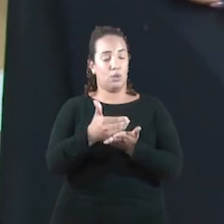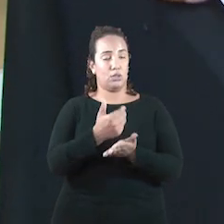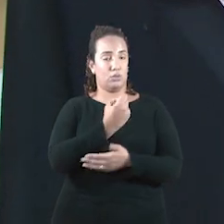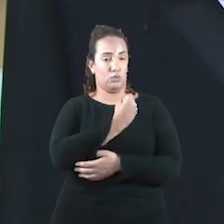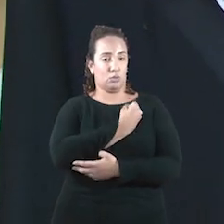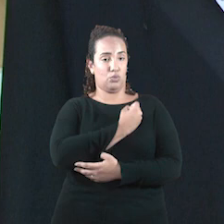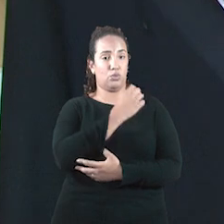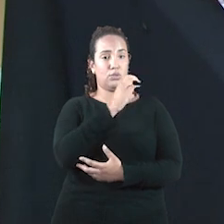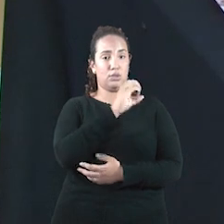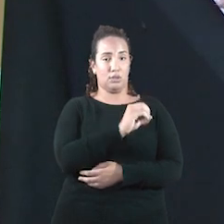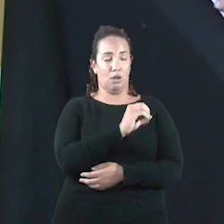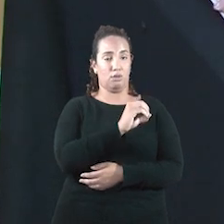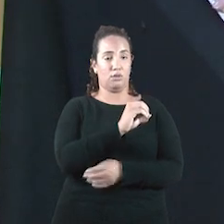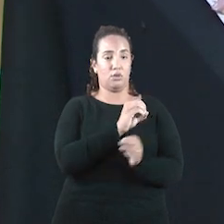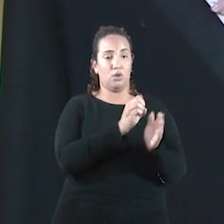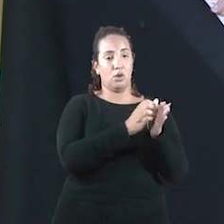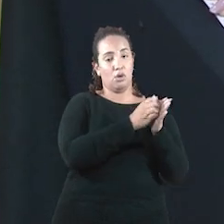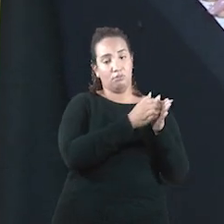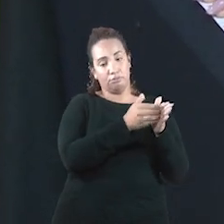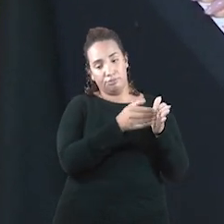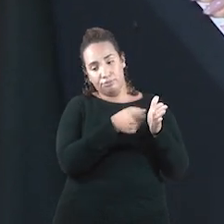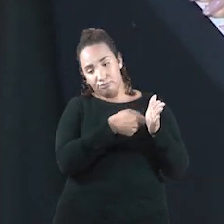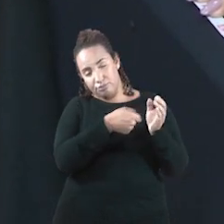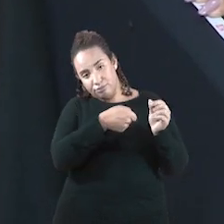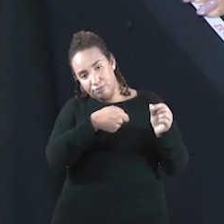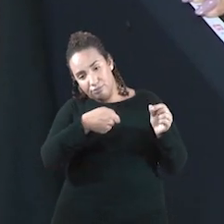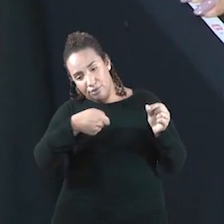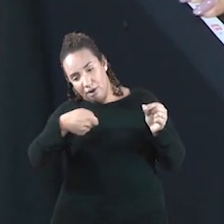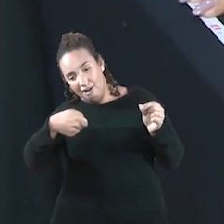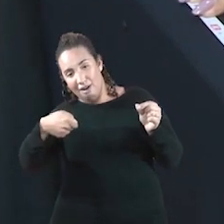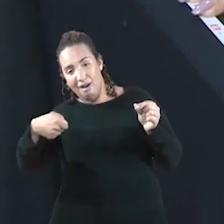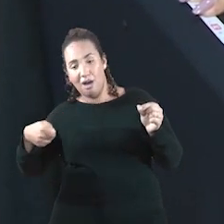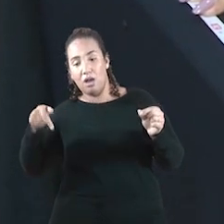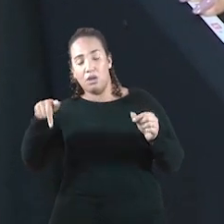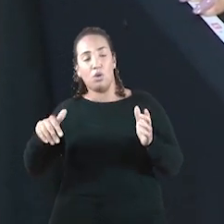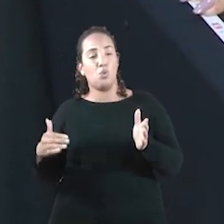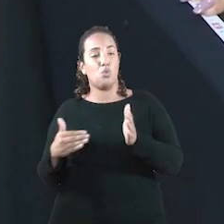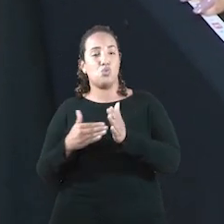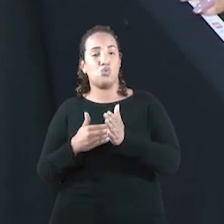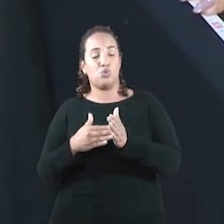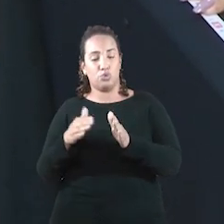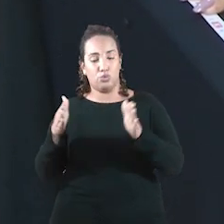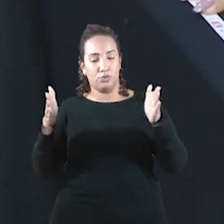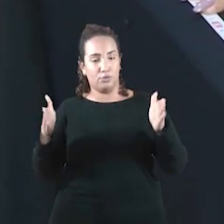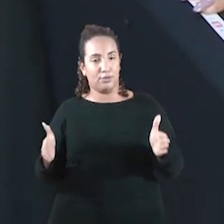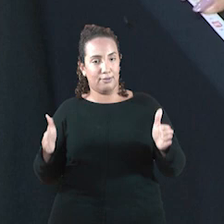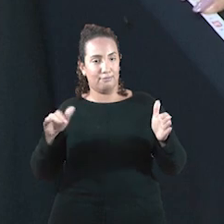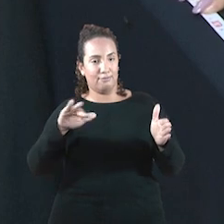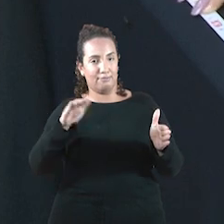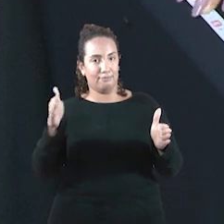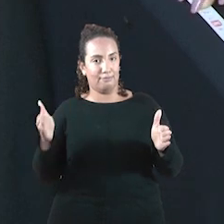da mesa e estico a trena para ver até onde ela irá.